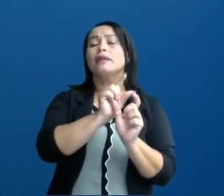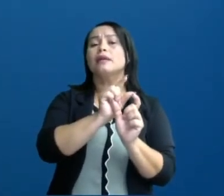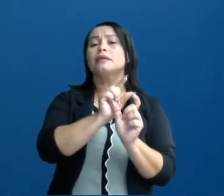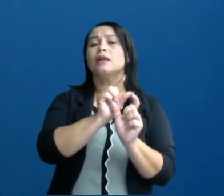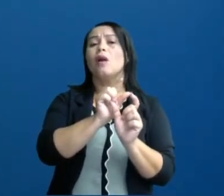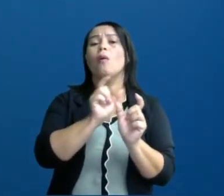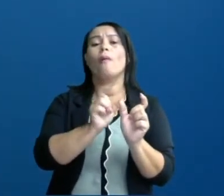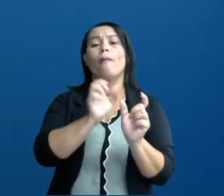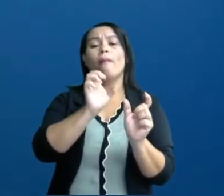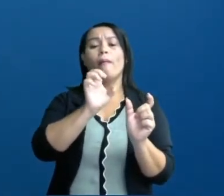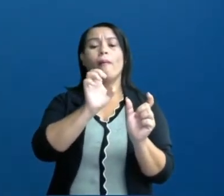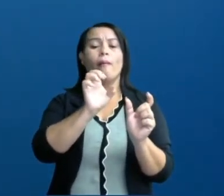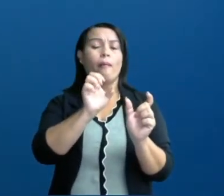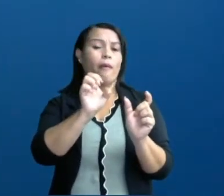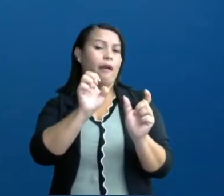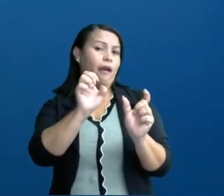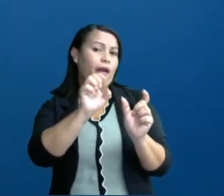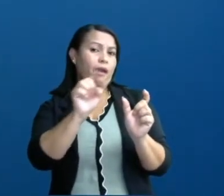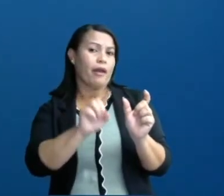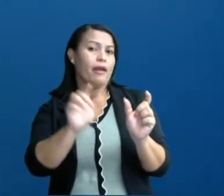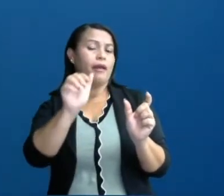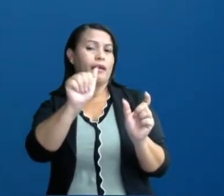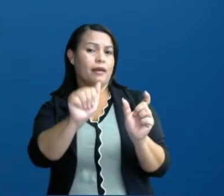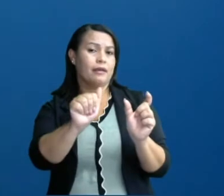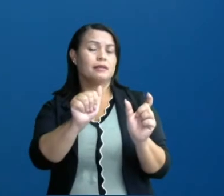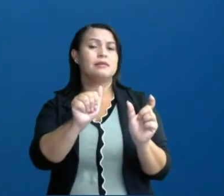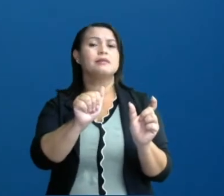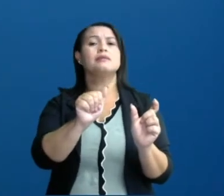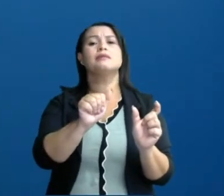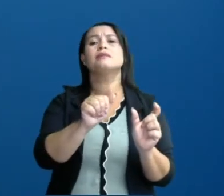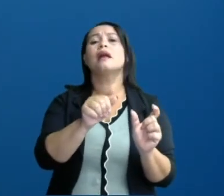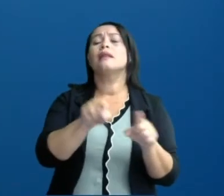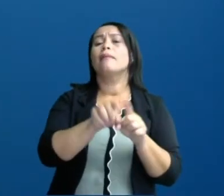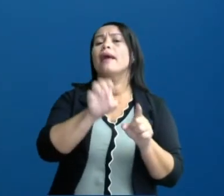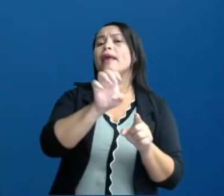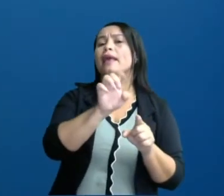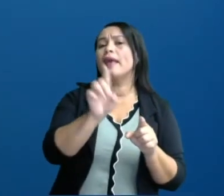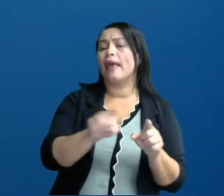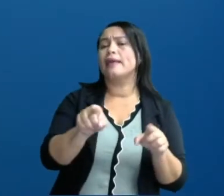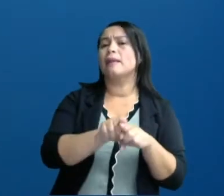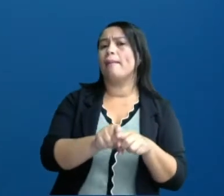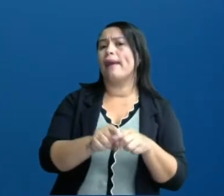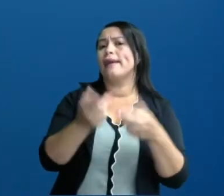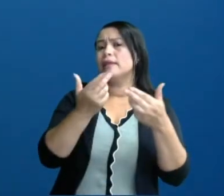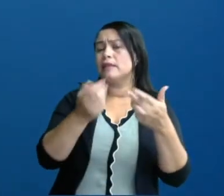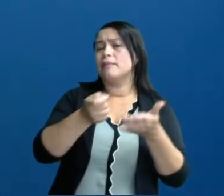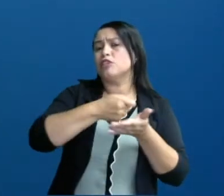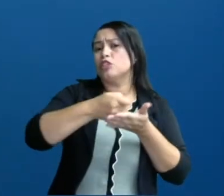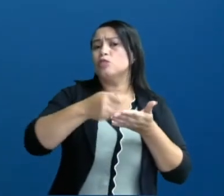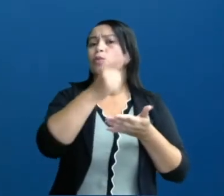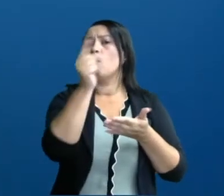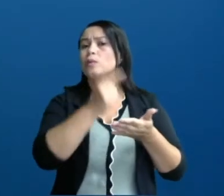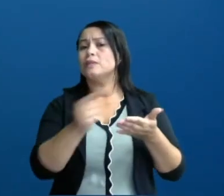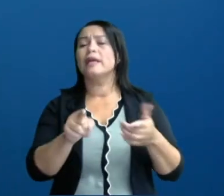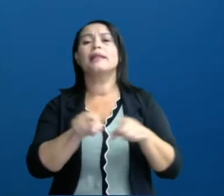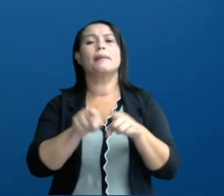quanto esa, são escritos com Z e tem a mesma função, certo?